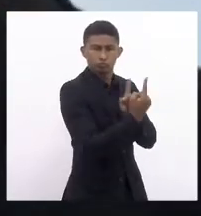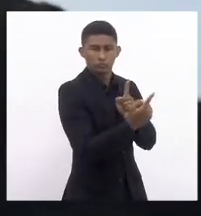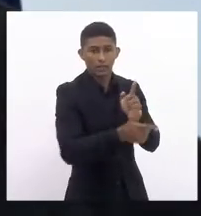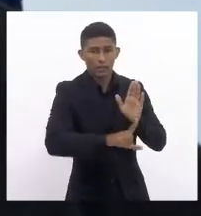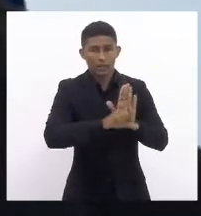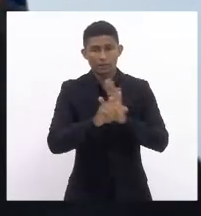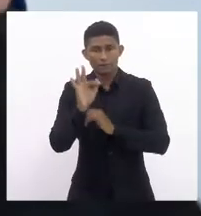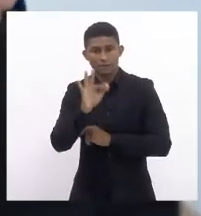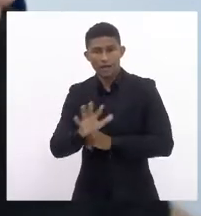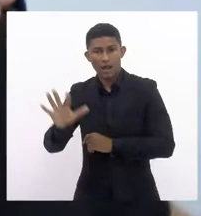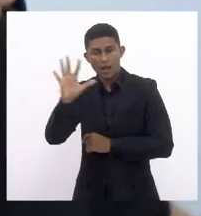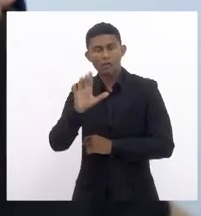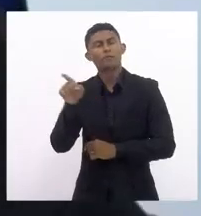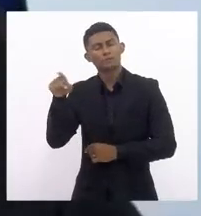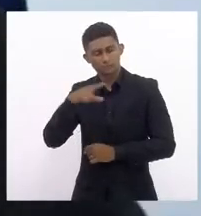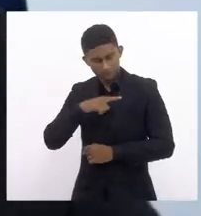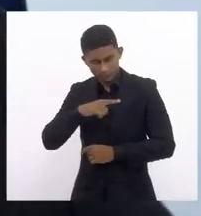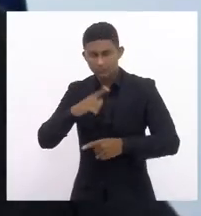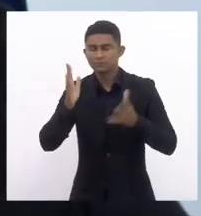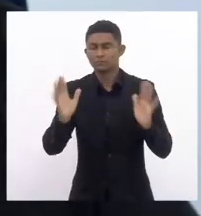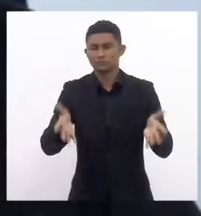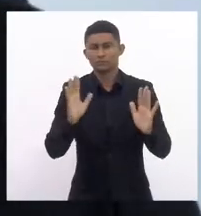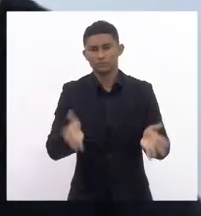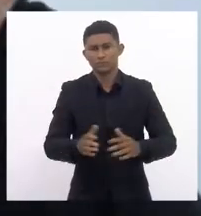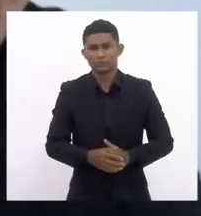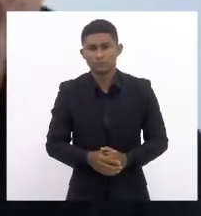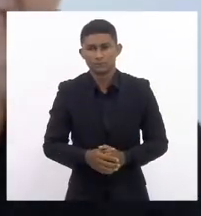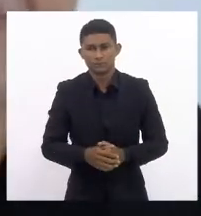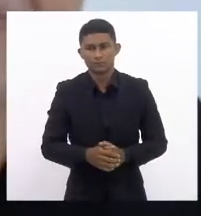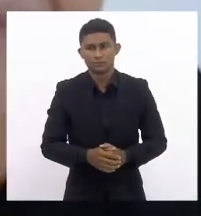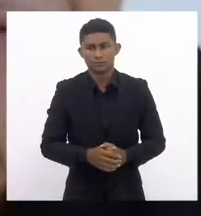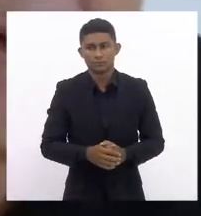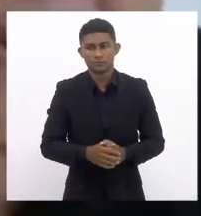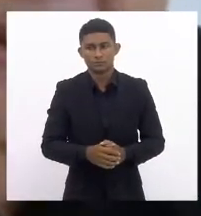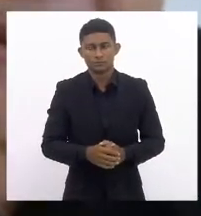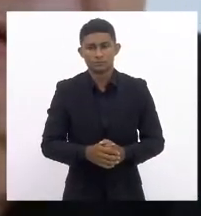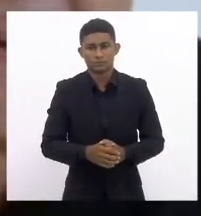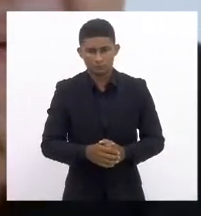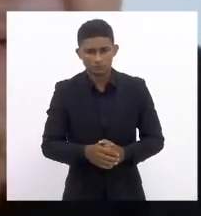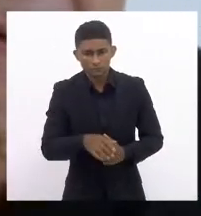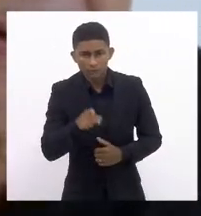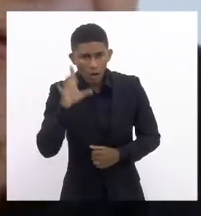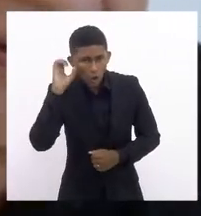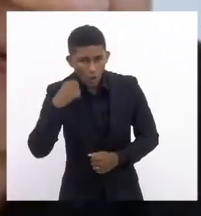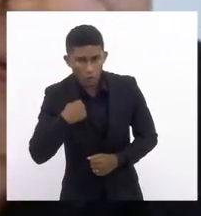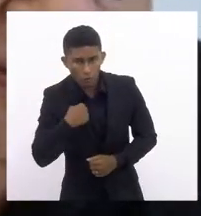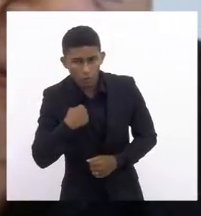Federal. E... Alô? Está me ouvindo, presidente?